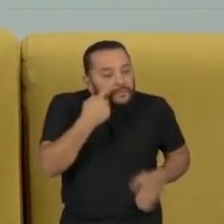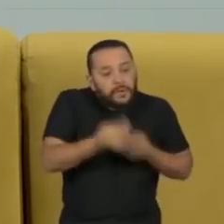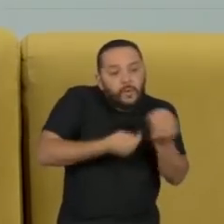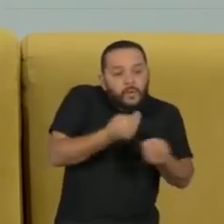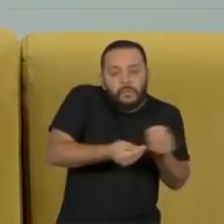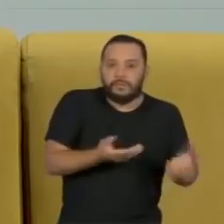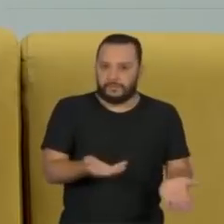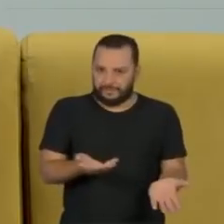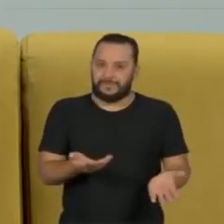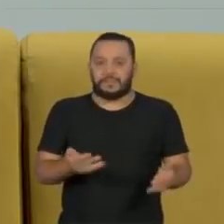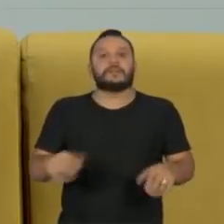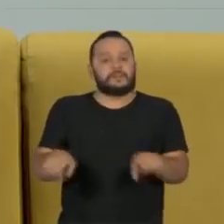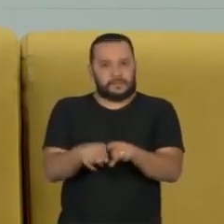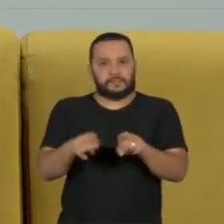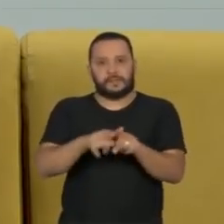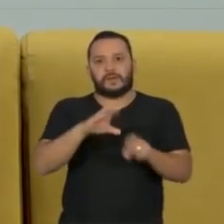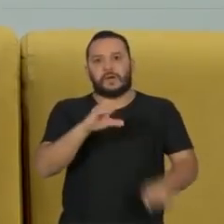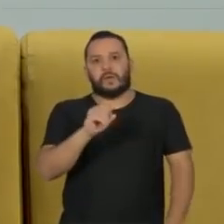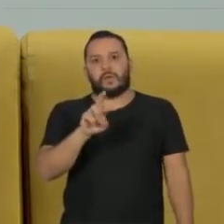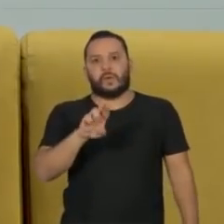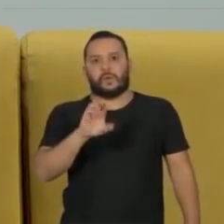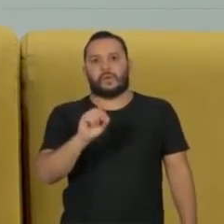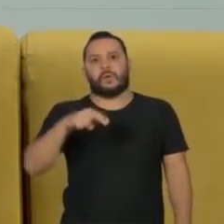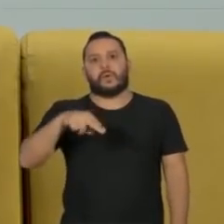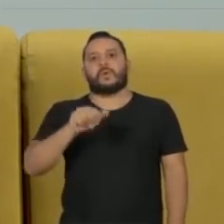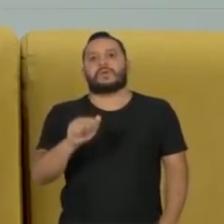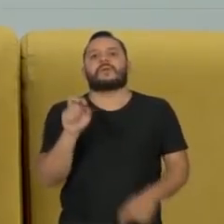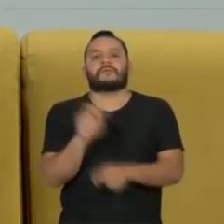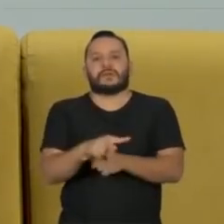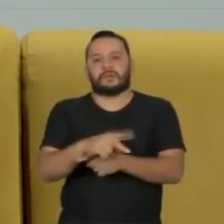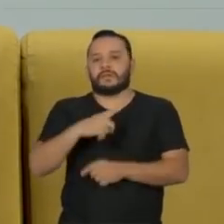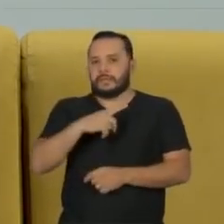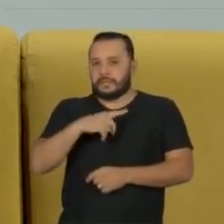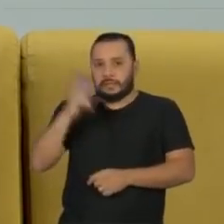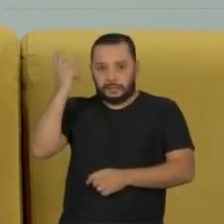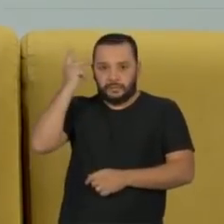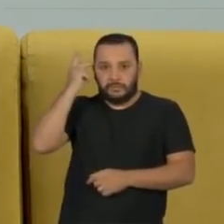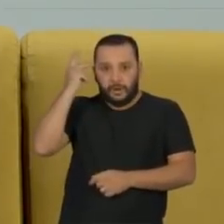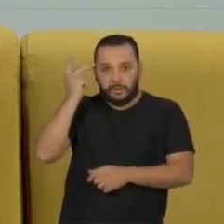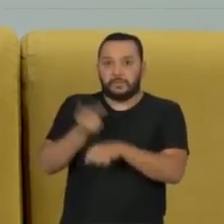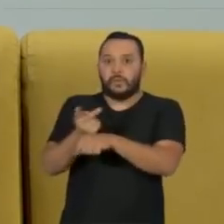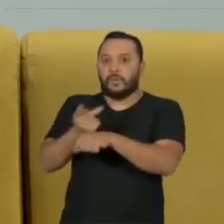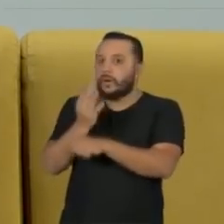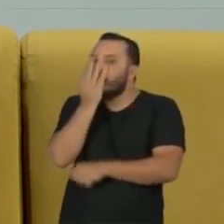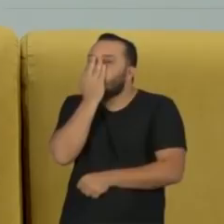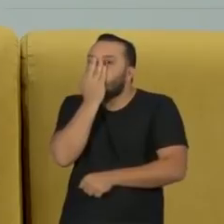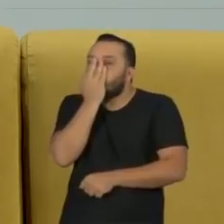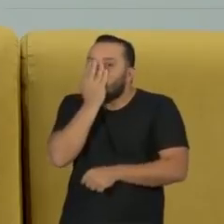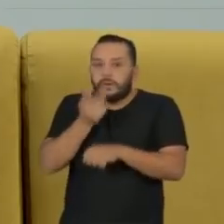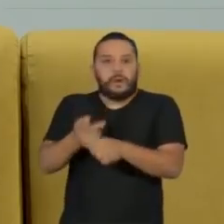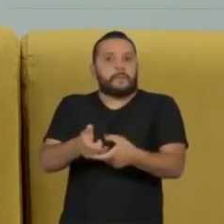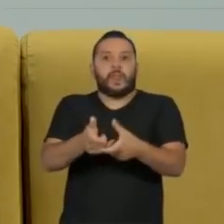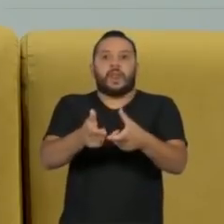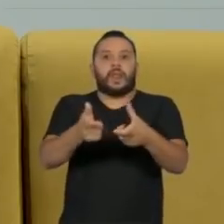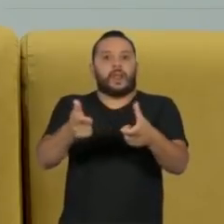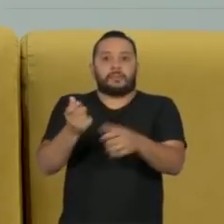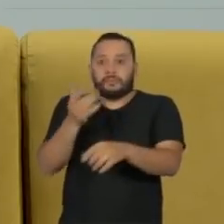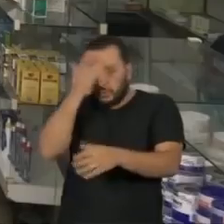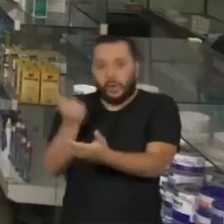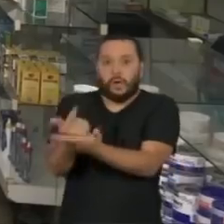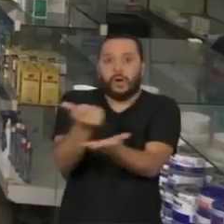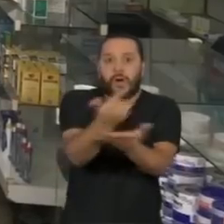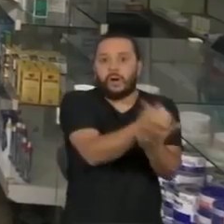O coronavírus aumentou a procura por máscaras cirúrgicas na cidade de São Paulo. Em algumas farmácias, o estoque do produto chegou ao